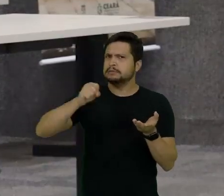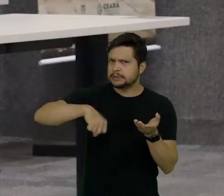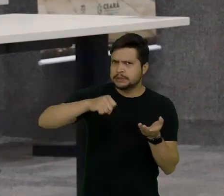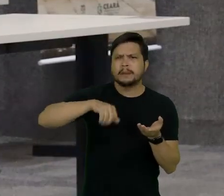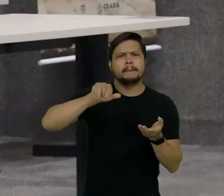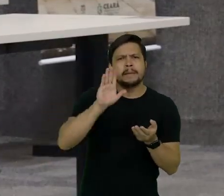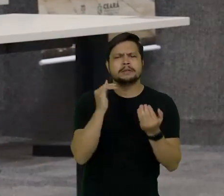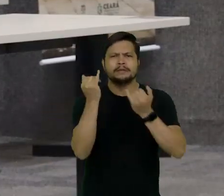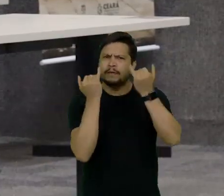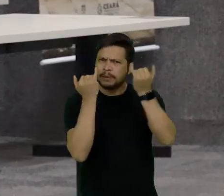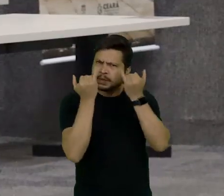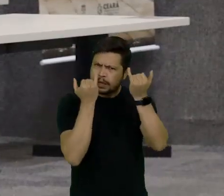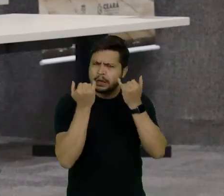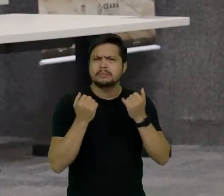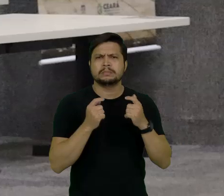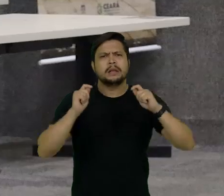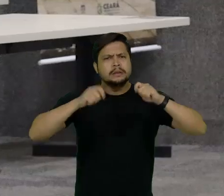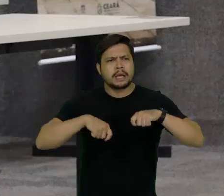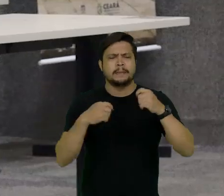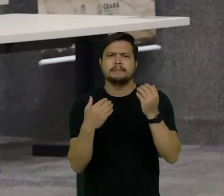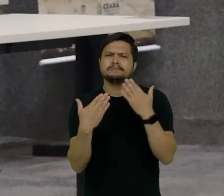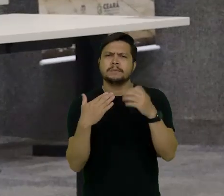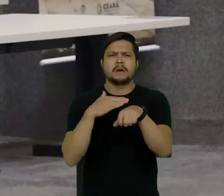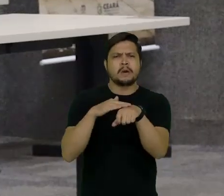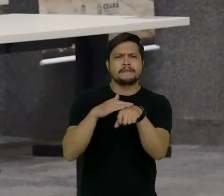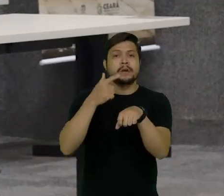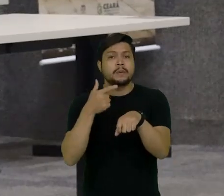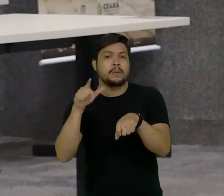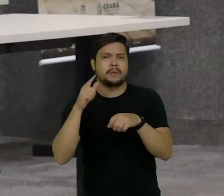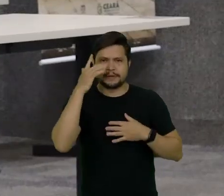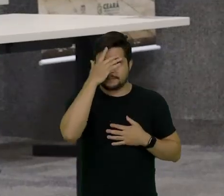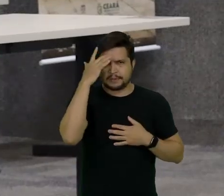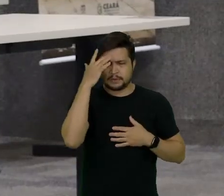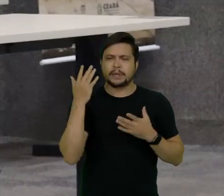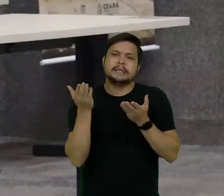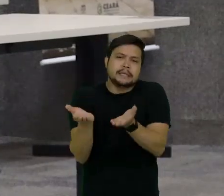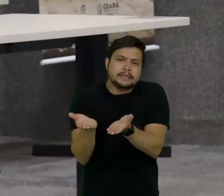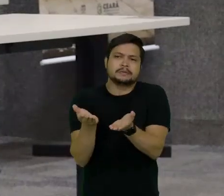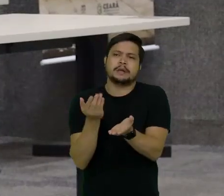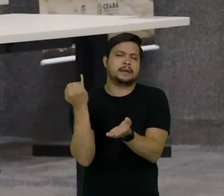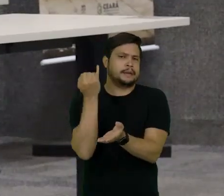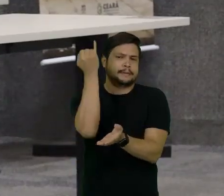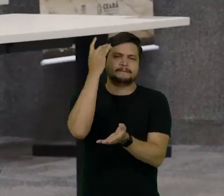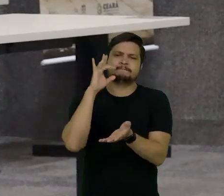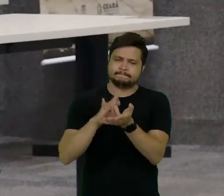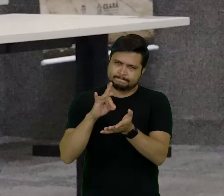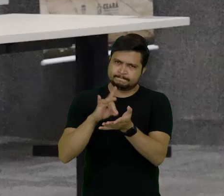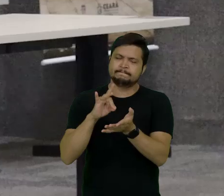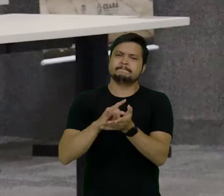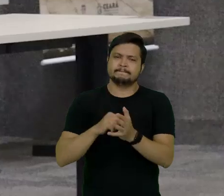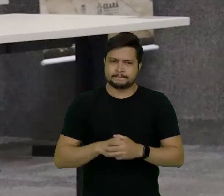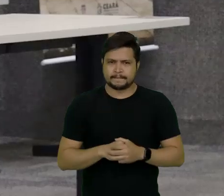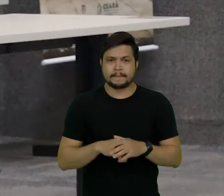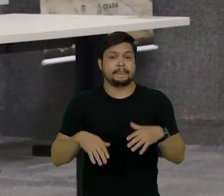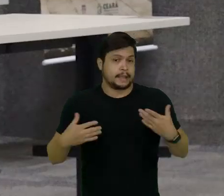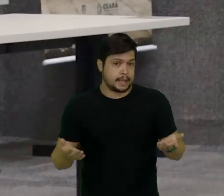a mais informações, tendo acesso a conversar com outras pessoas, e isso é muito bacana, é